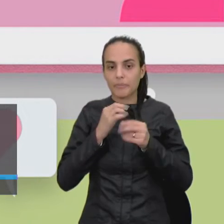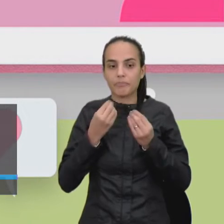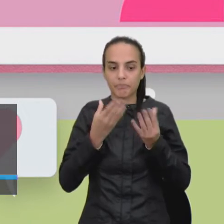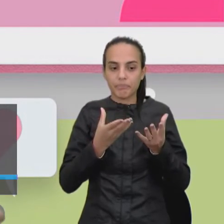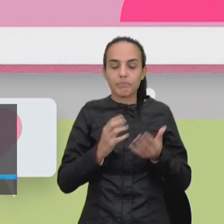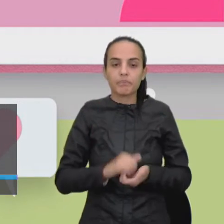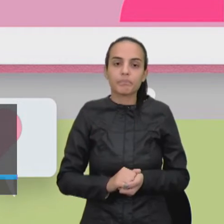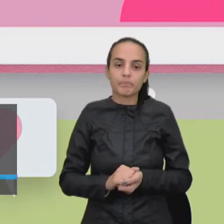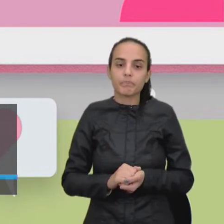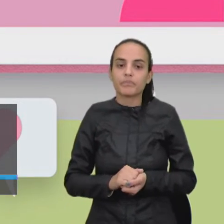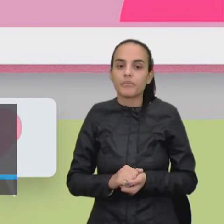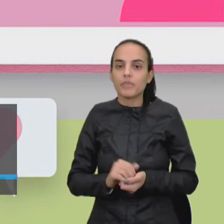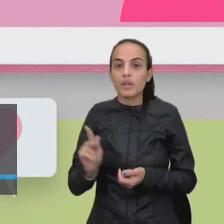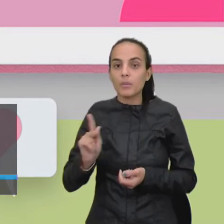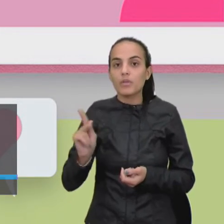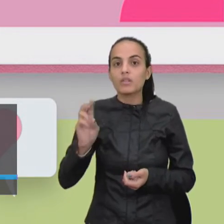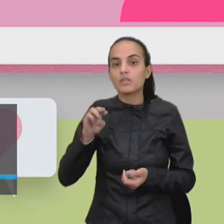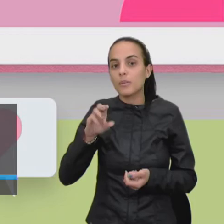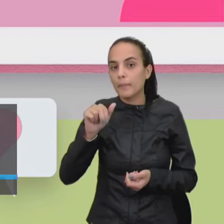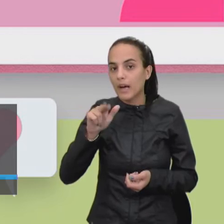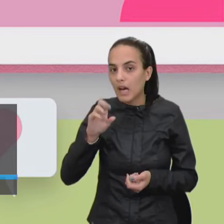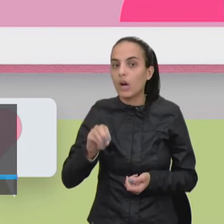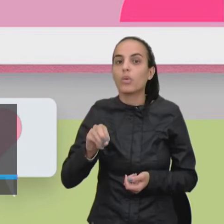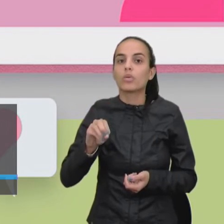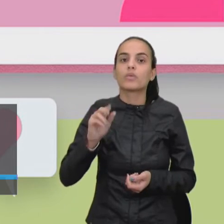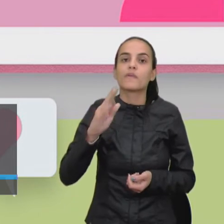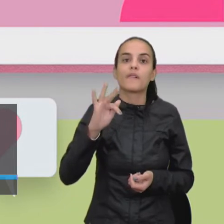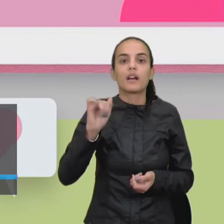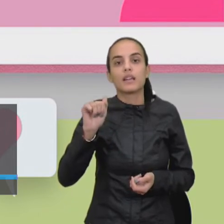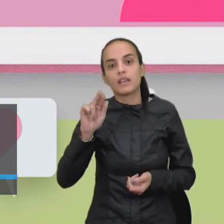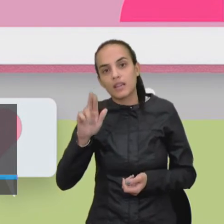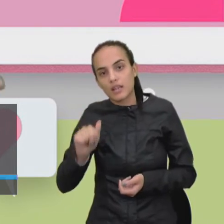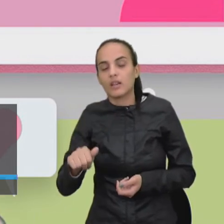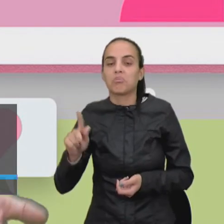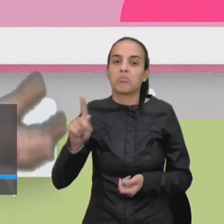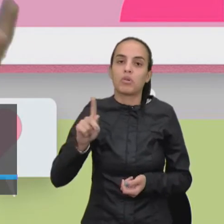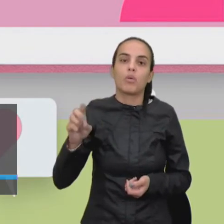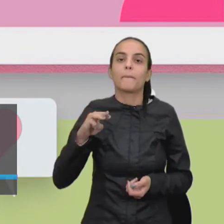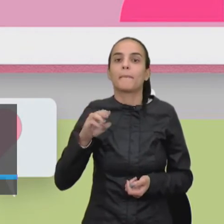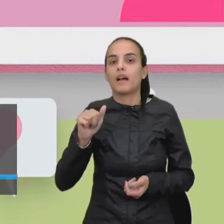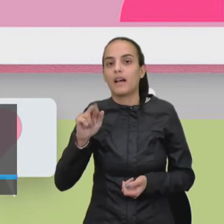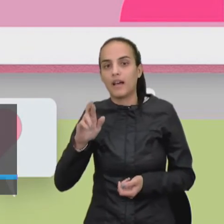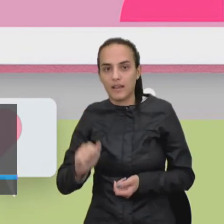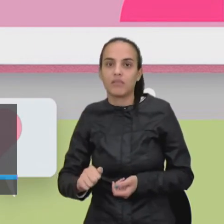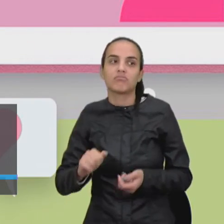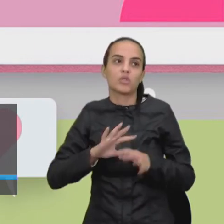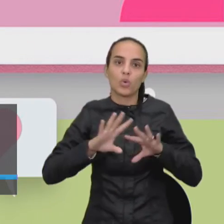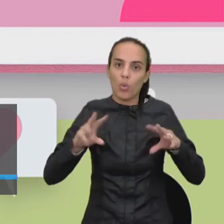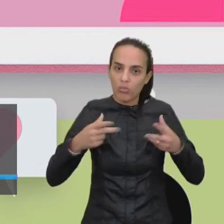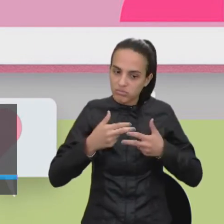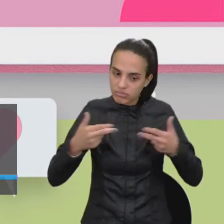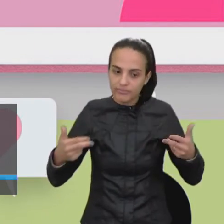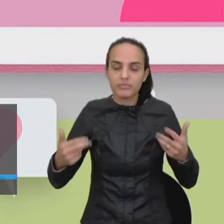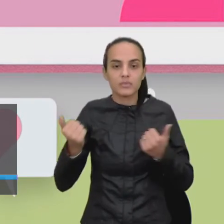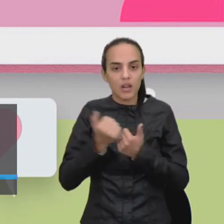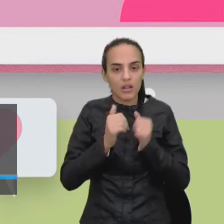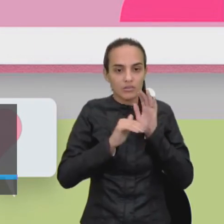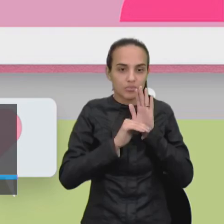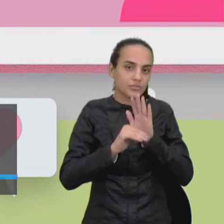componentes, Pro Mauro Marcel, Pro Mauro Farias, a Promara. Todos eles trazem o quê? Contribuições